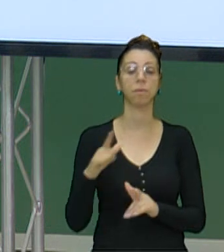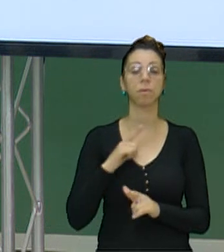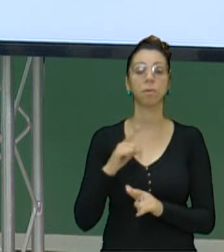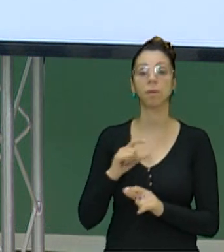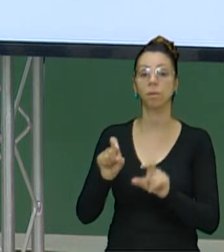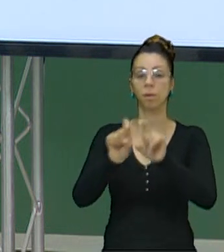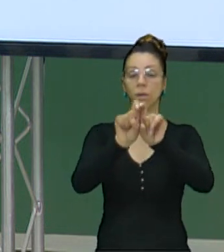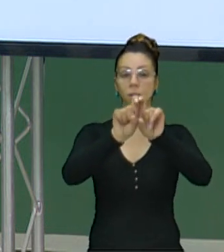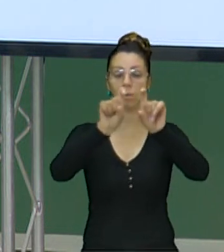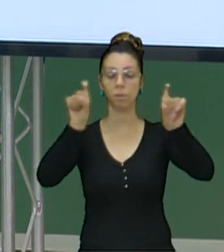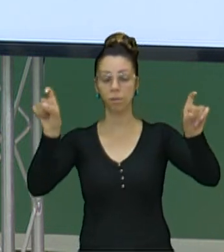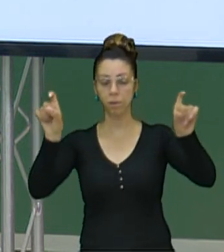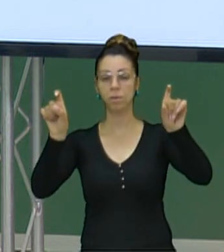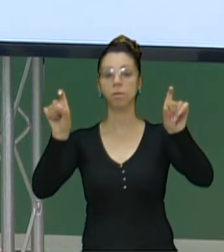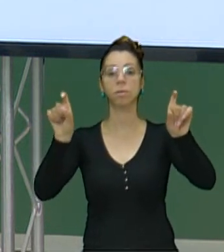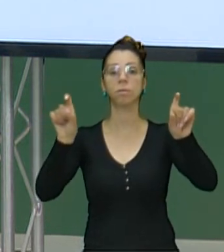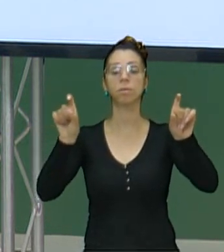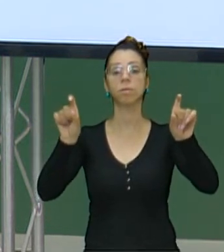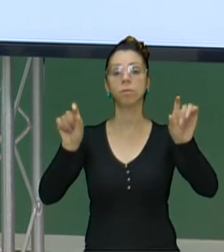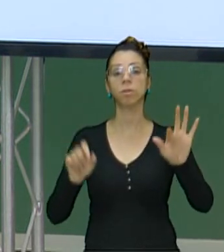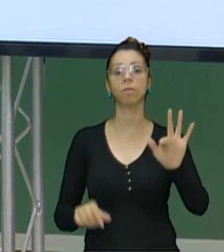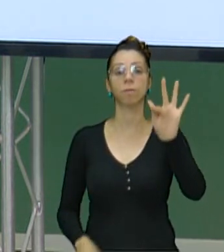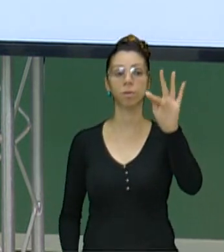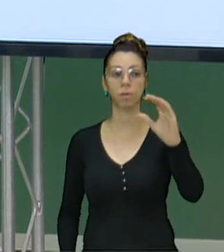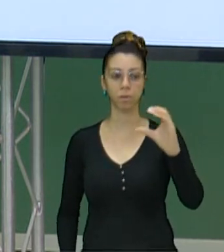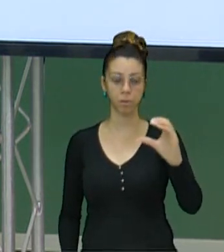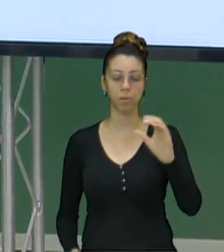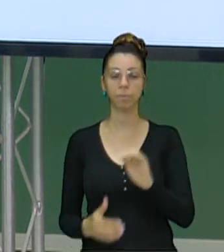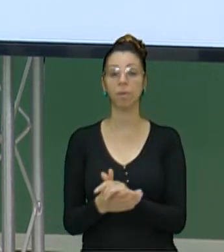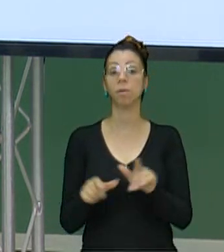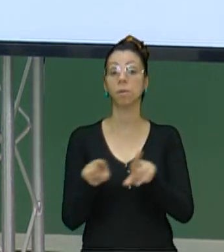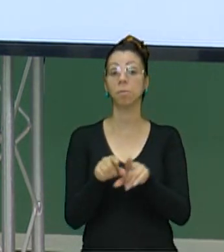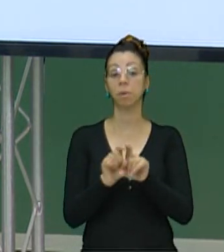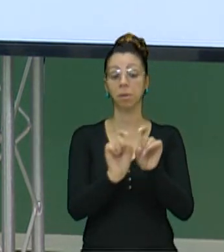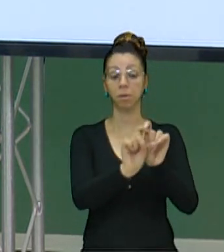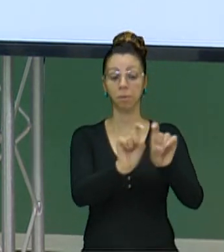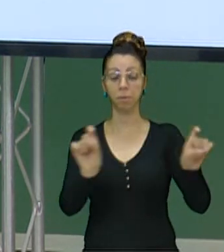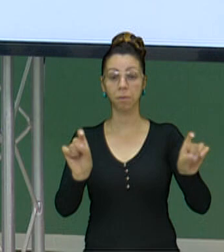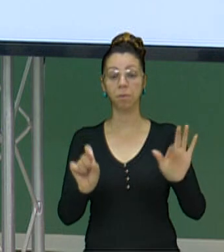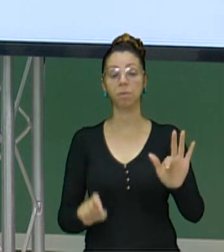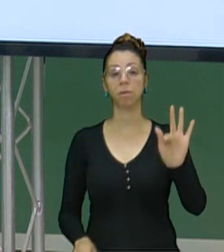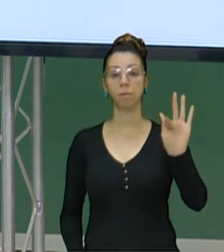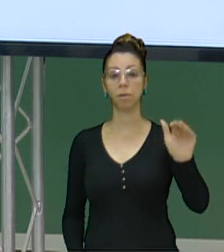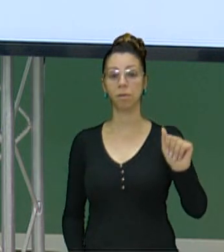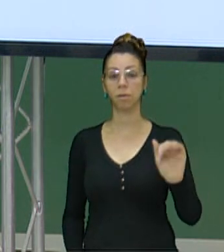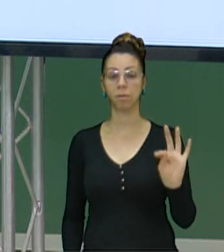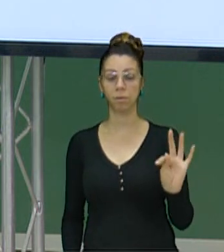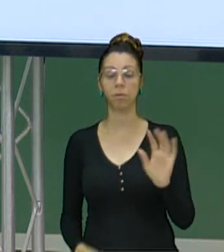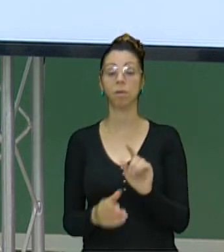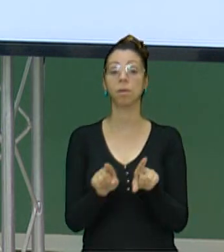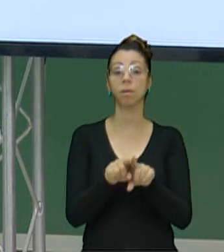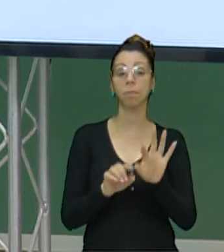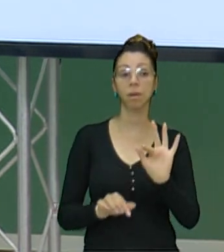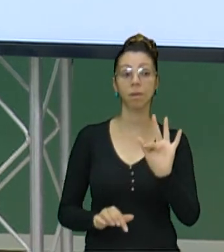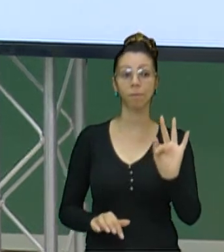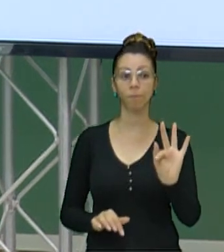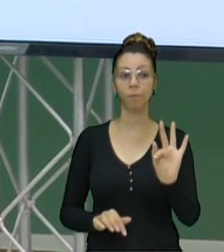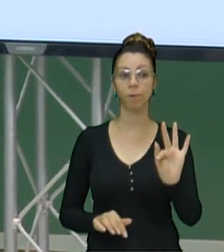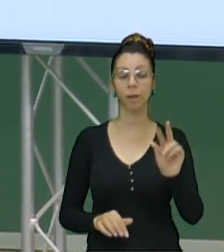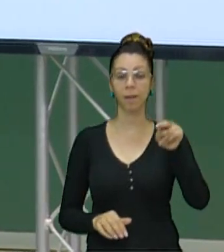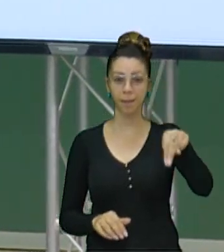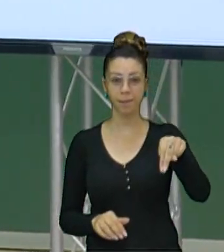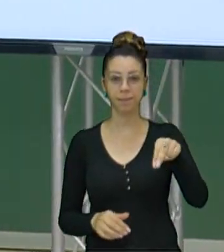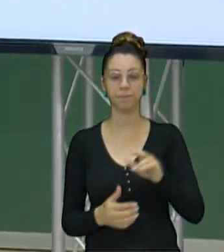centrípeta, nós temos a equação de força de atrito e nós temos a equação de força-peso,